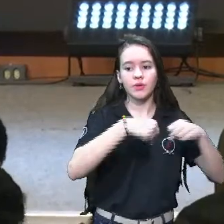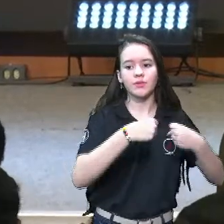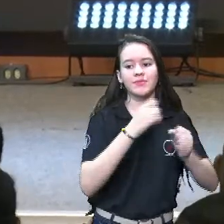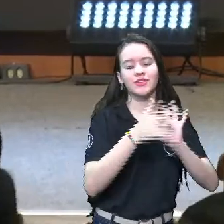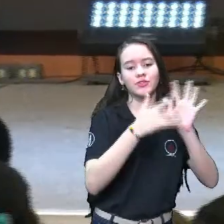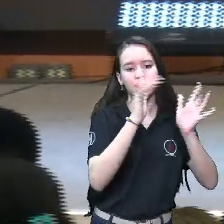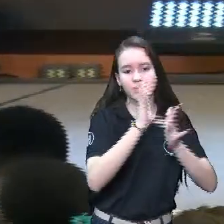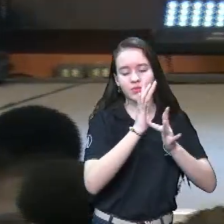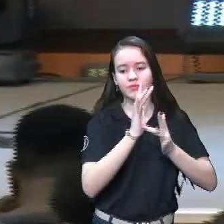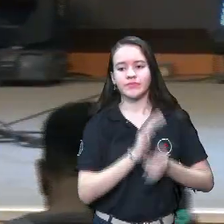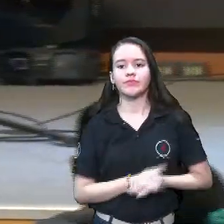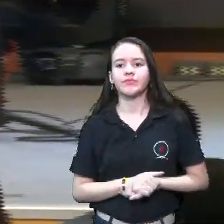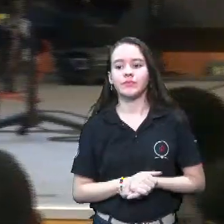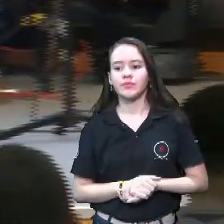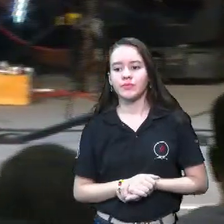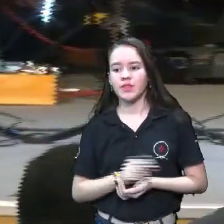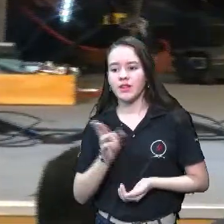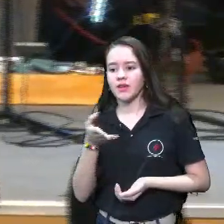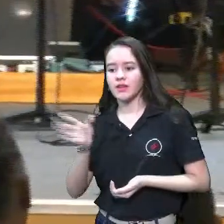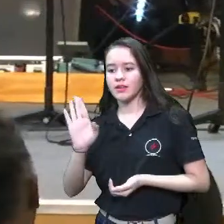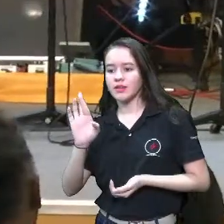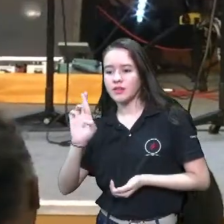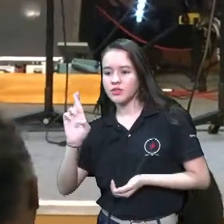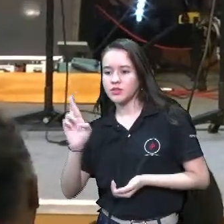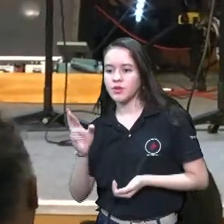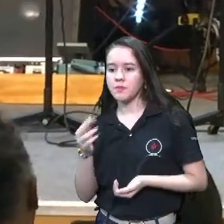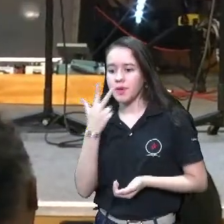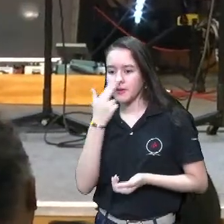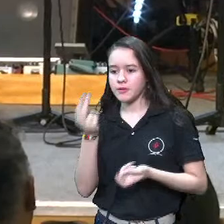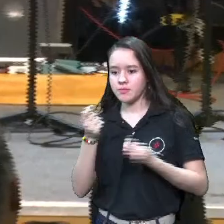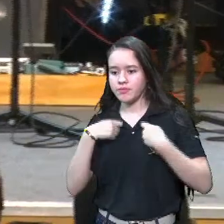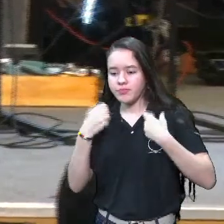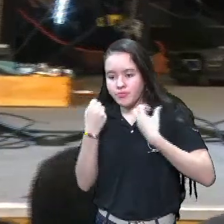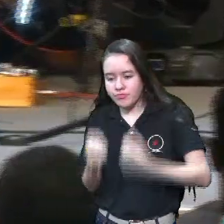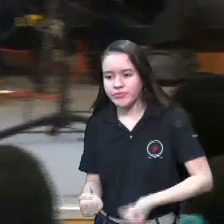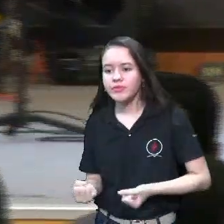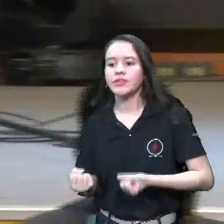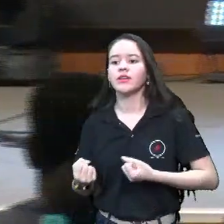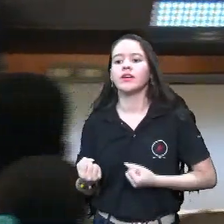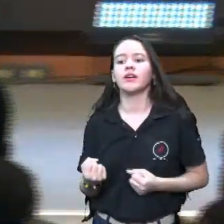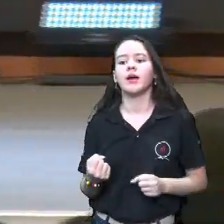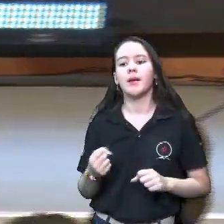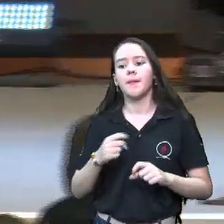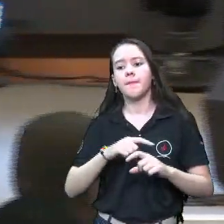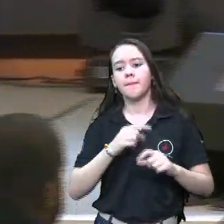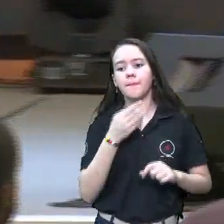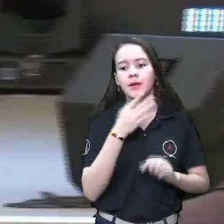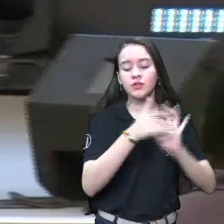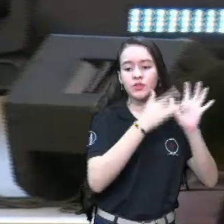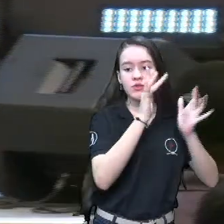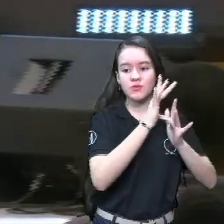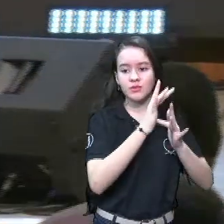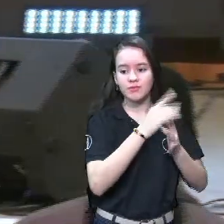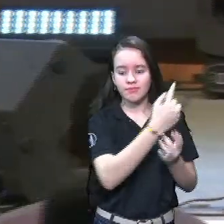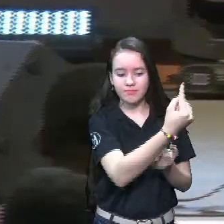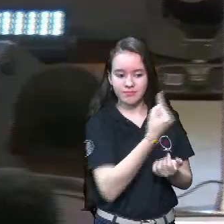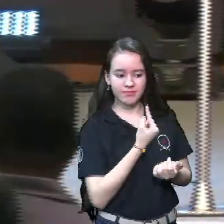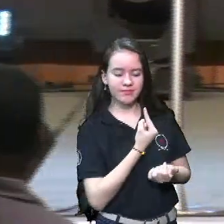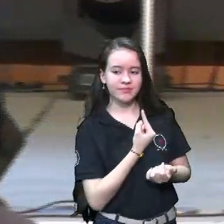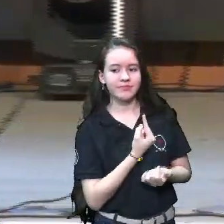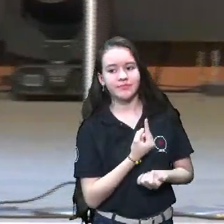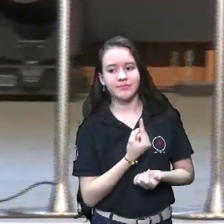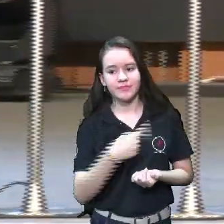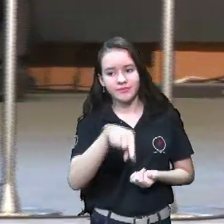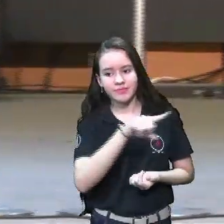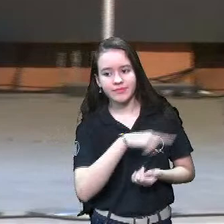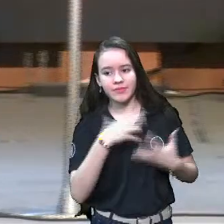Escute isso aqui, quando você corre para a religião, ela bota mais peso em você, você sai pior, mas quando você corre para Jesus, ele diz, vinde a mim,